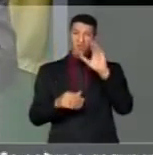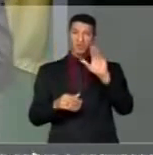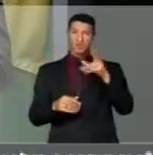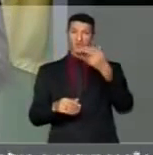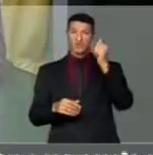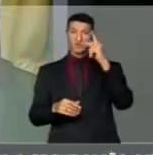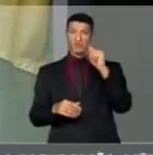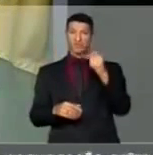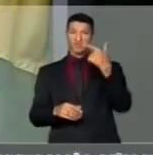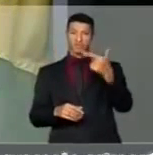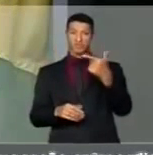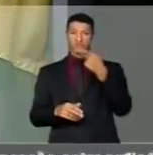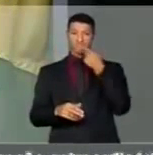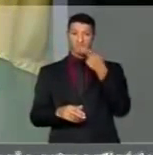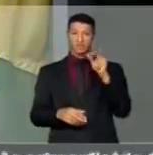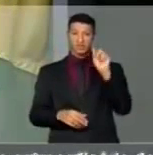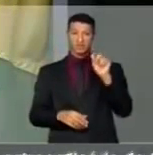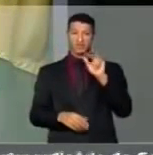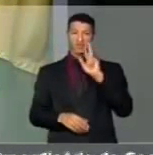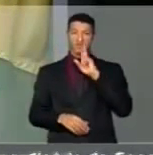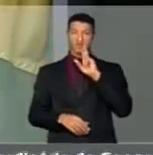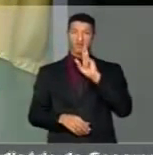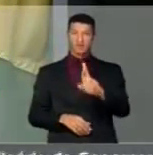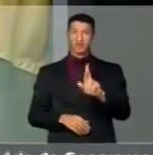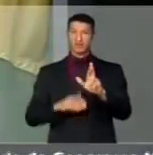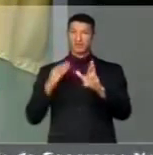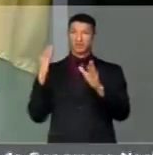2, dizendo que